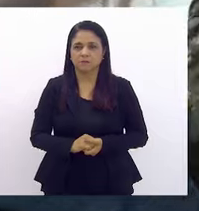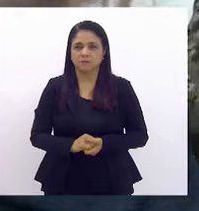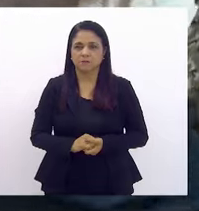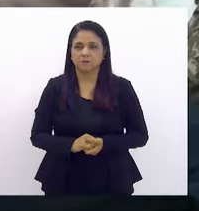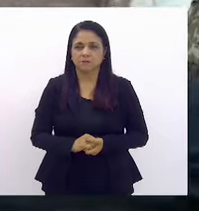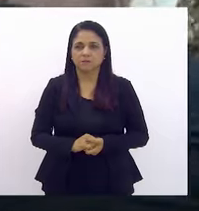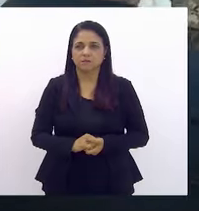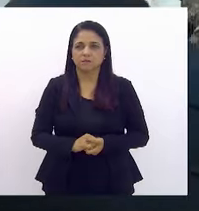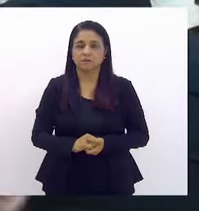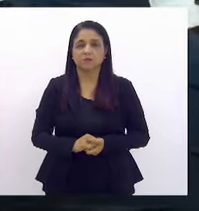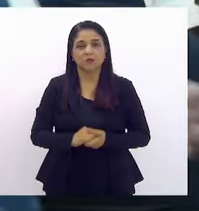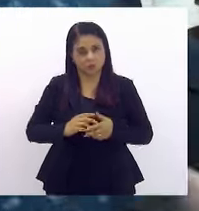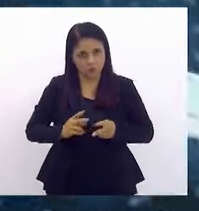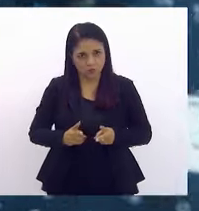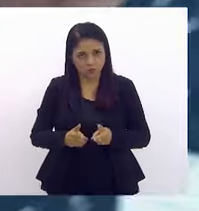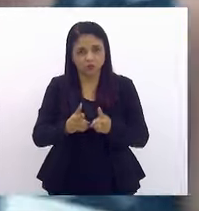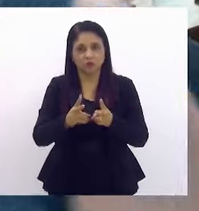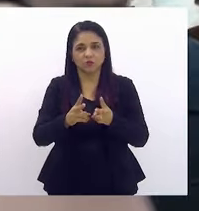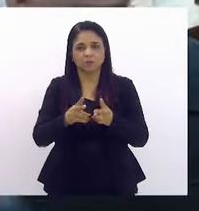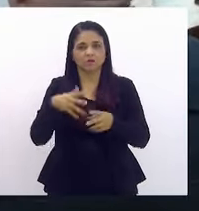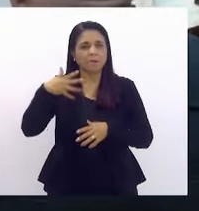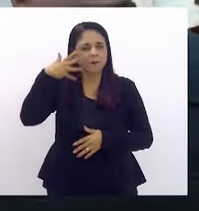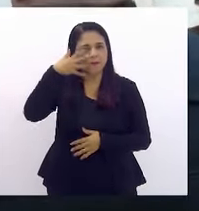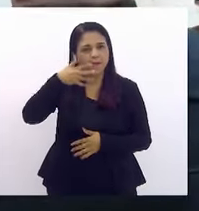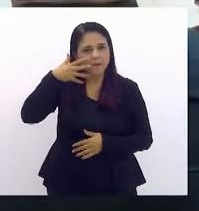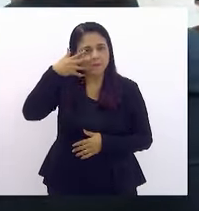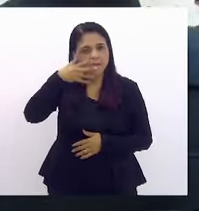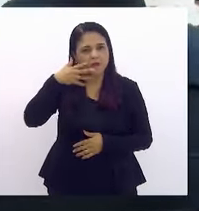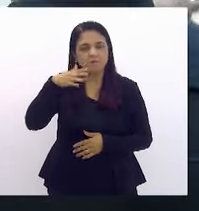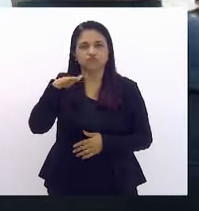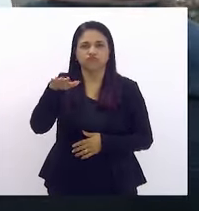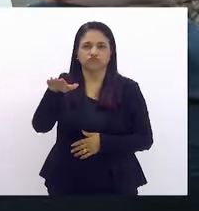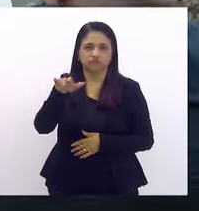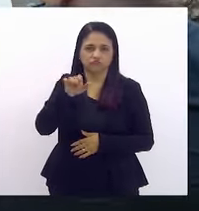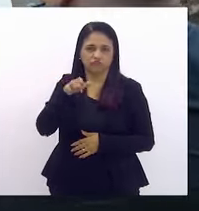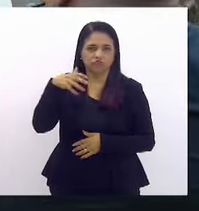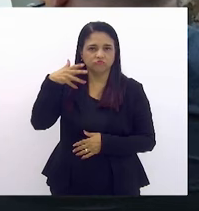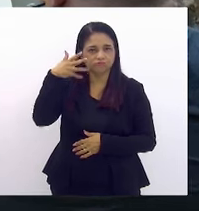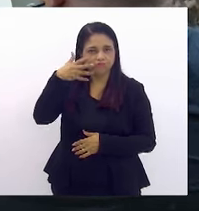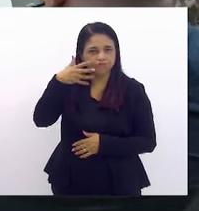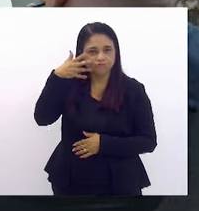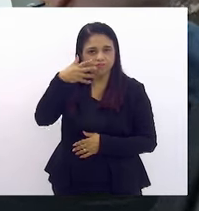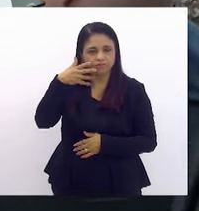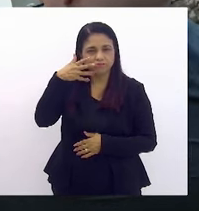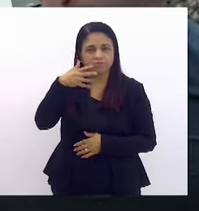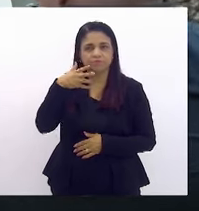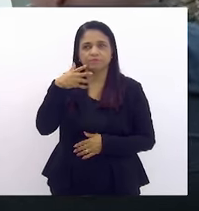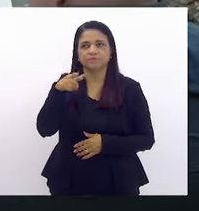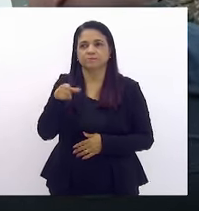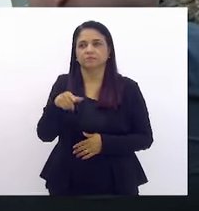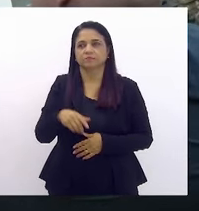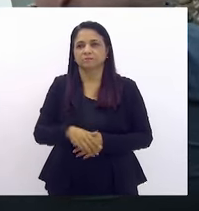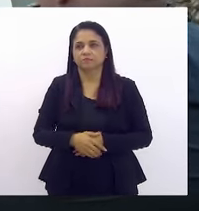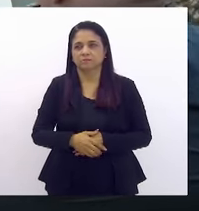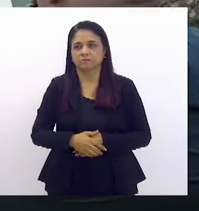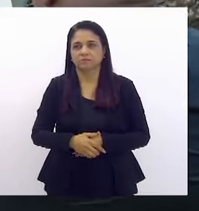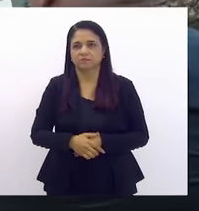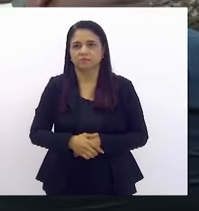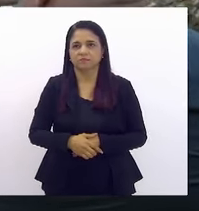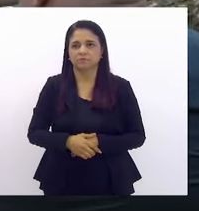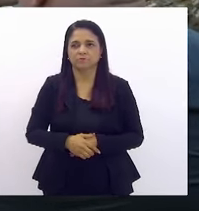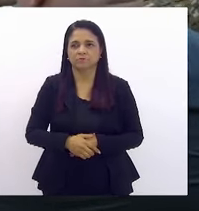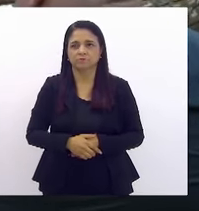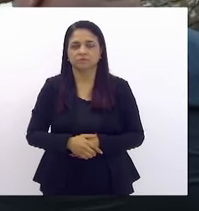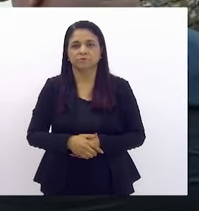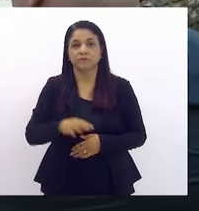Então, dando prosseguimento aqui, a gente vai chamar aqui, para fazer o uso da palavra aqui, tá?